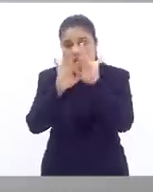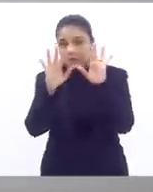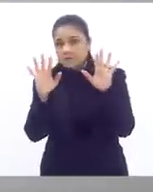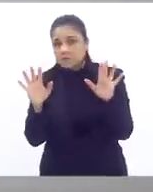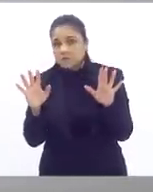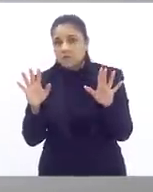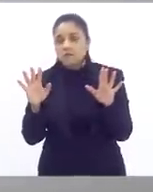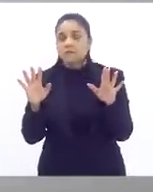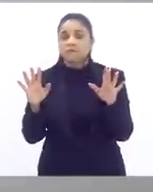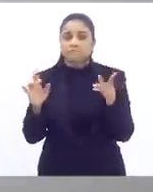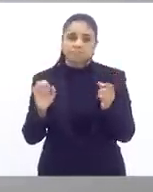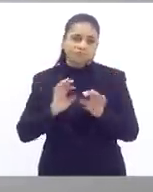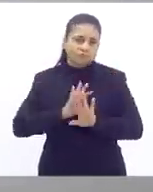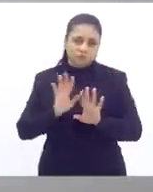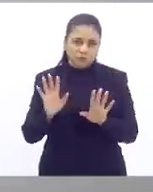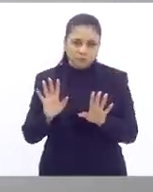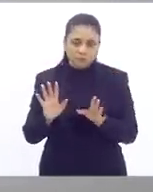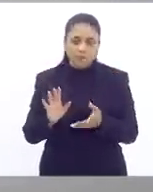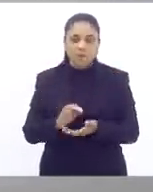porque entrou isso